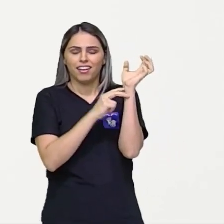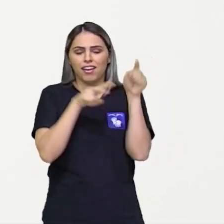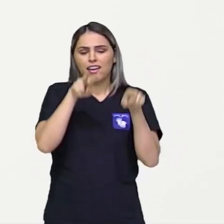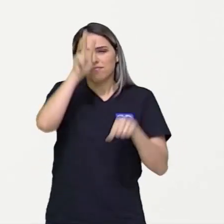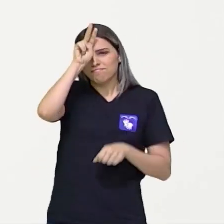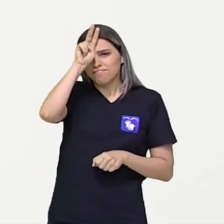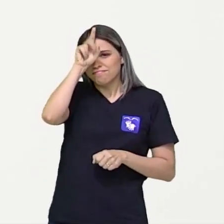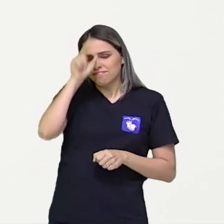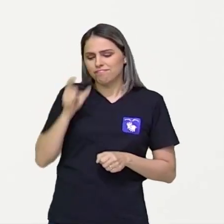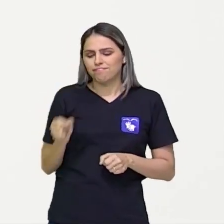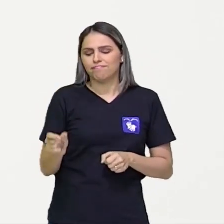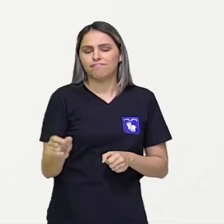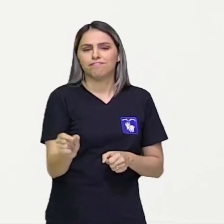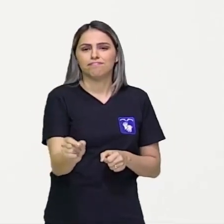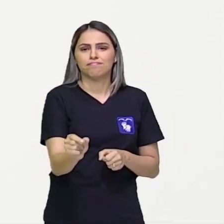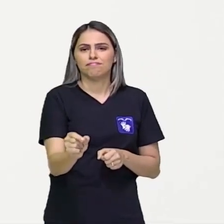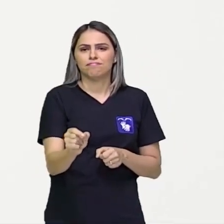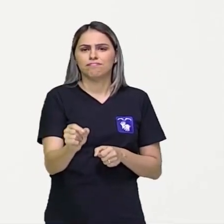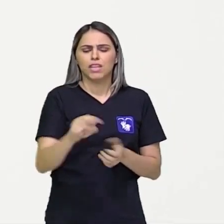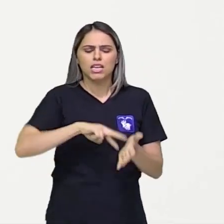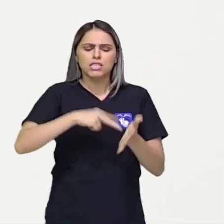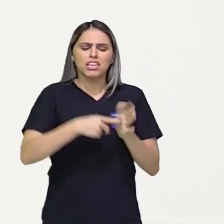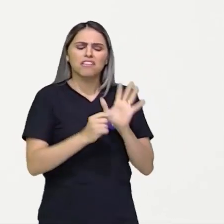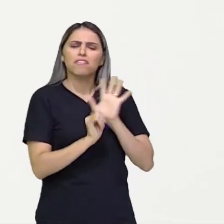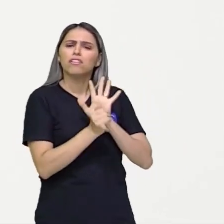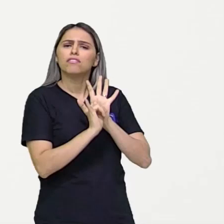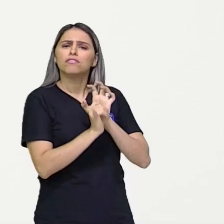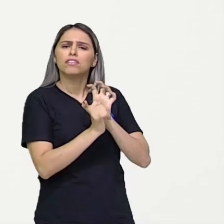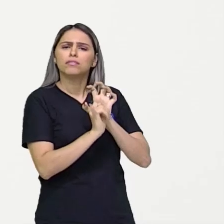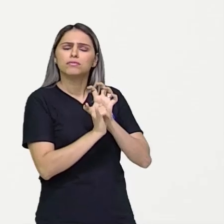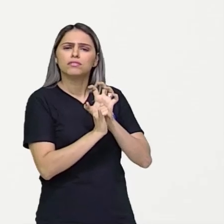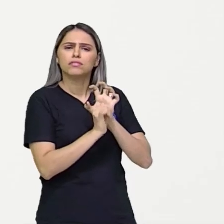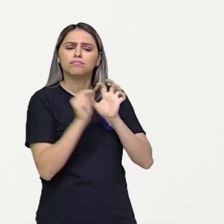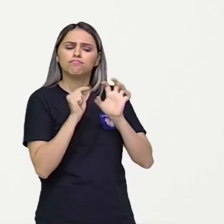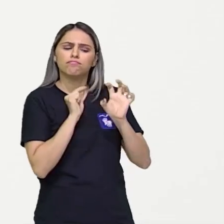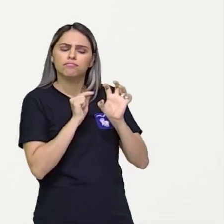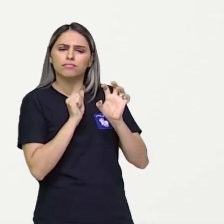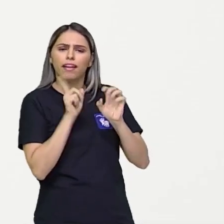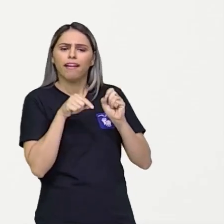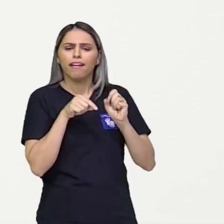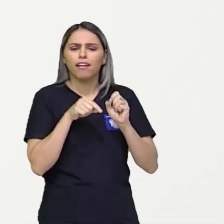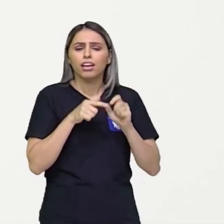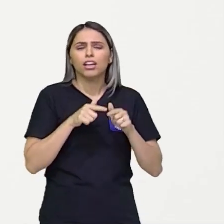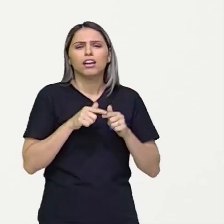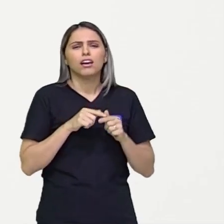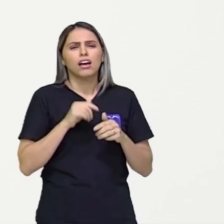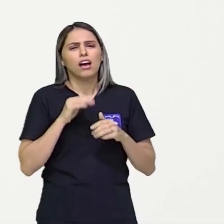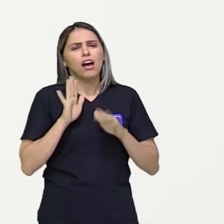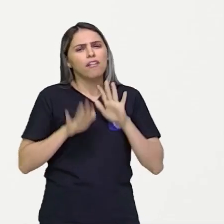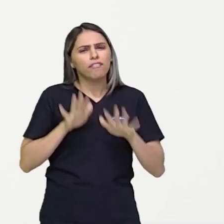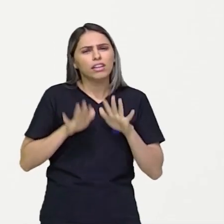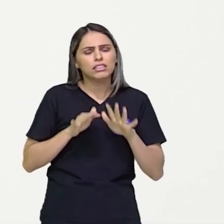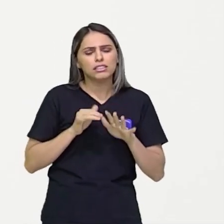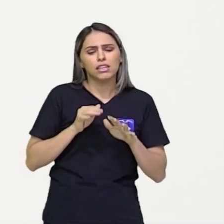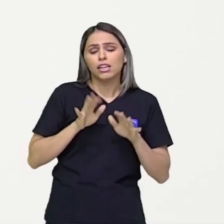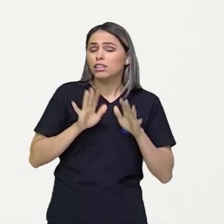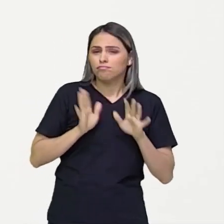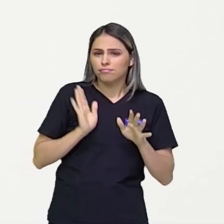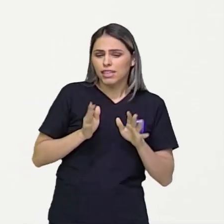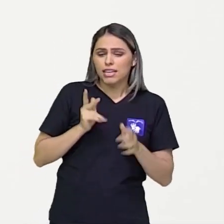Formiga. Mas antes, o que é uma fábula, professora? A fábula, geralmente, elas nos dão algum